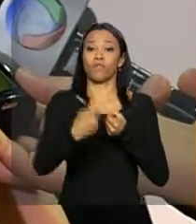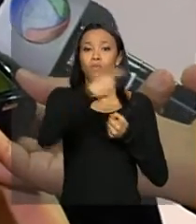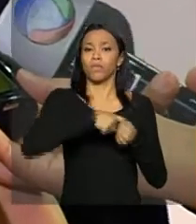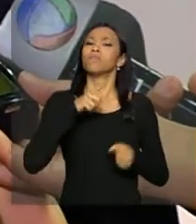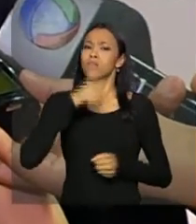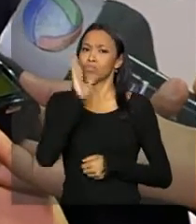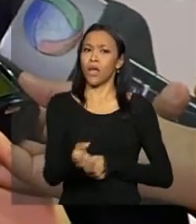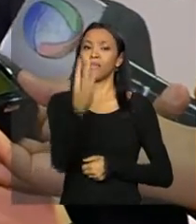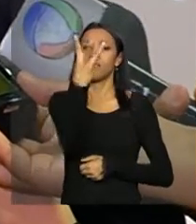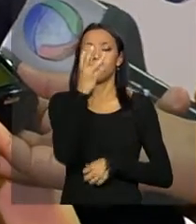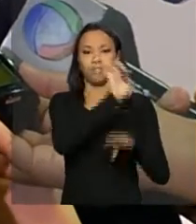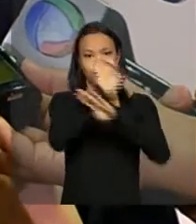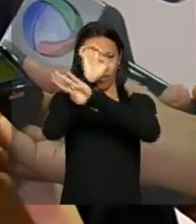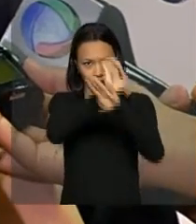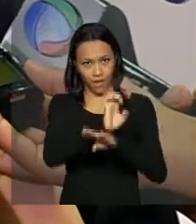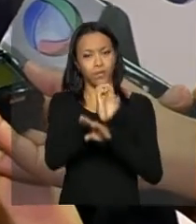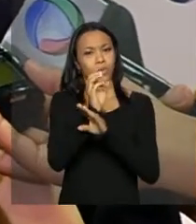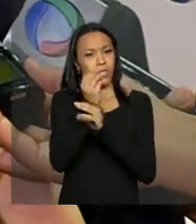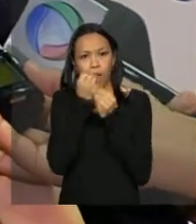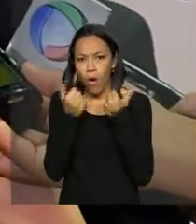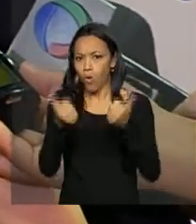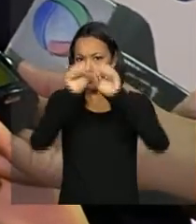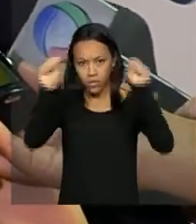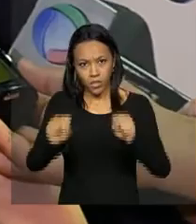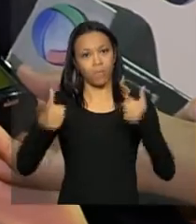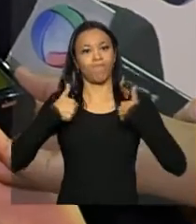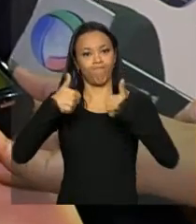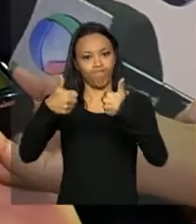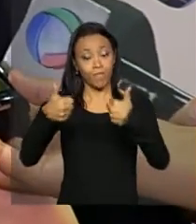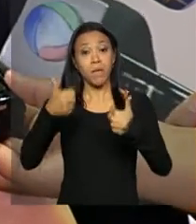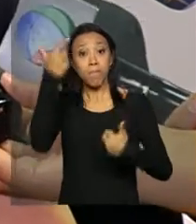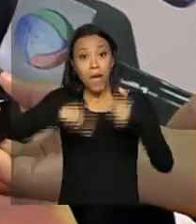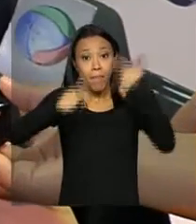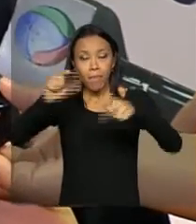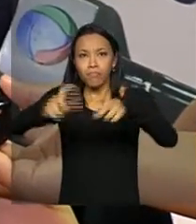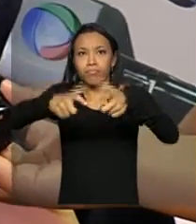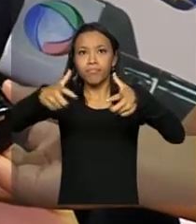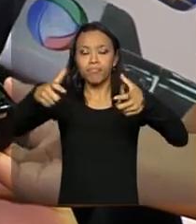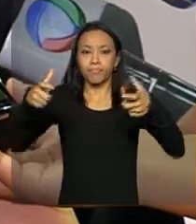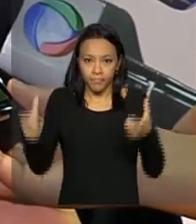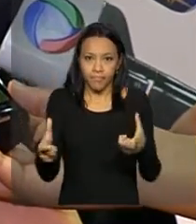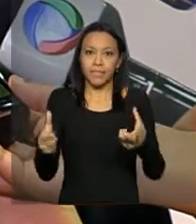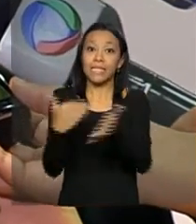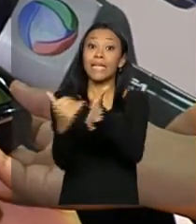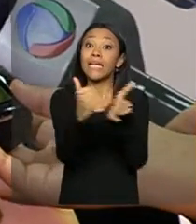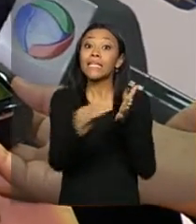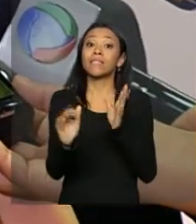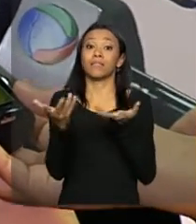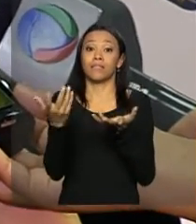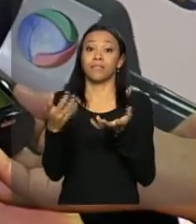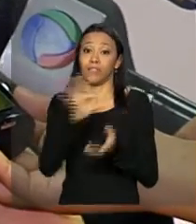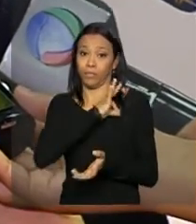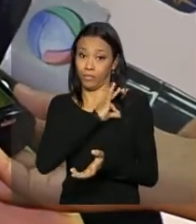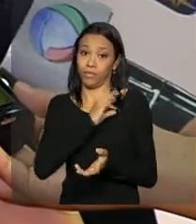funcionando normalmente o sistema, e quanto mais setores, quanto mais secretarias de segurança do